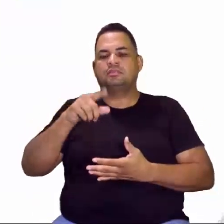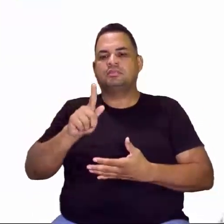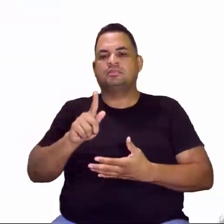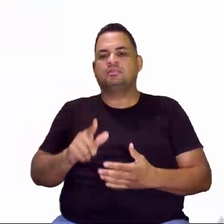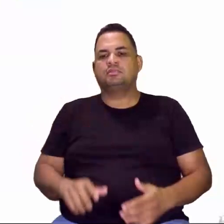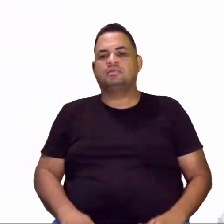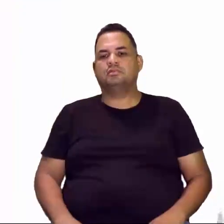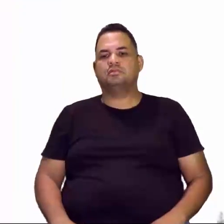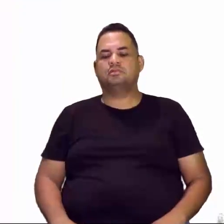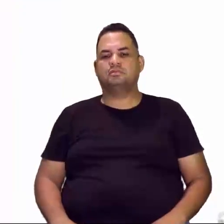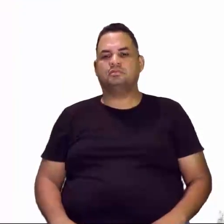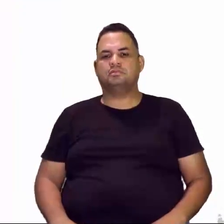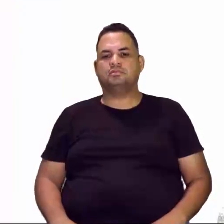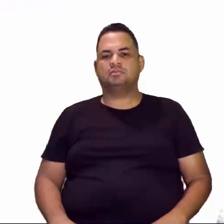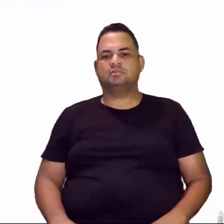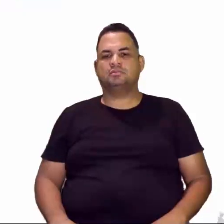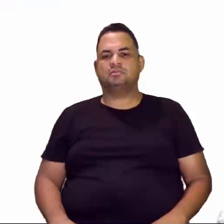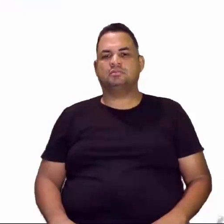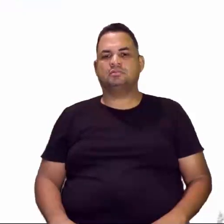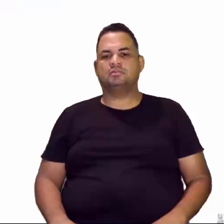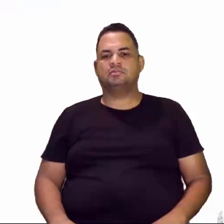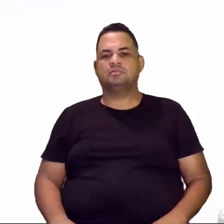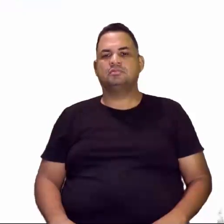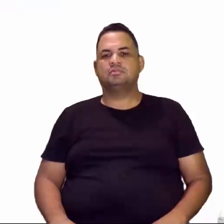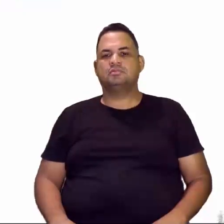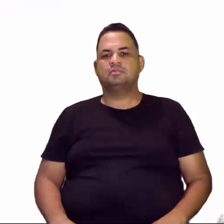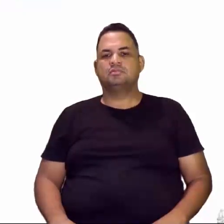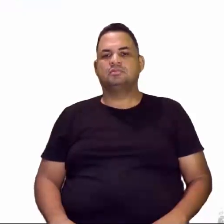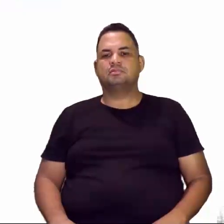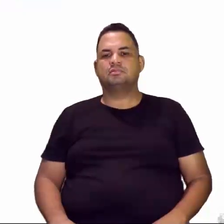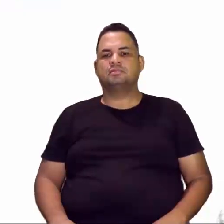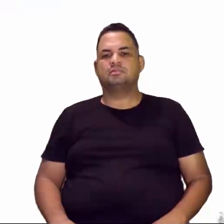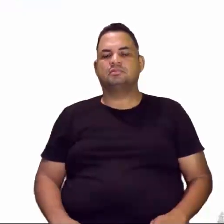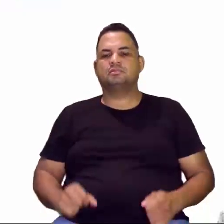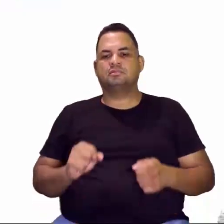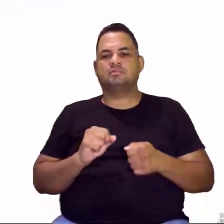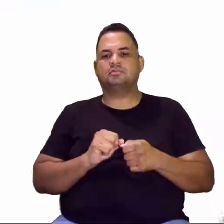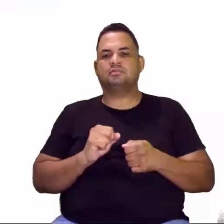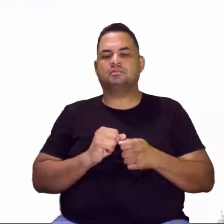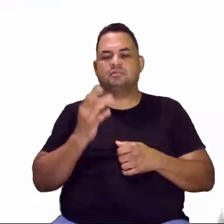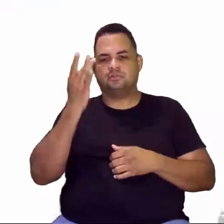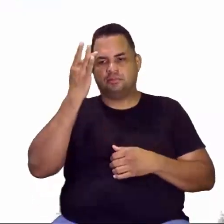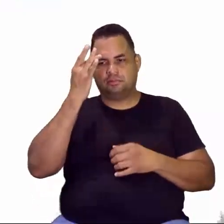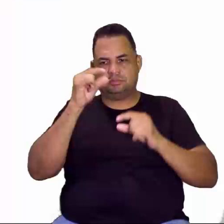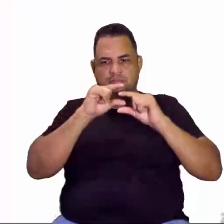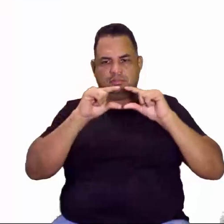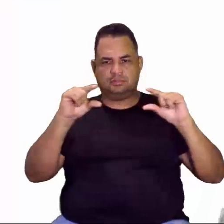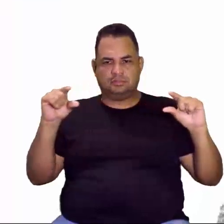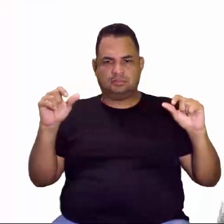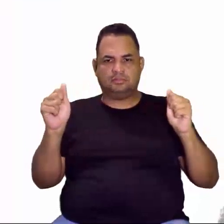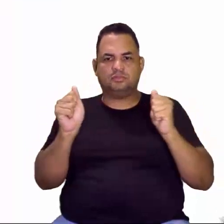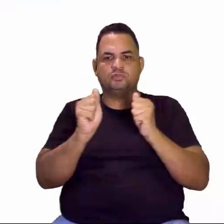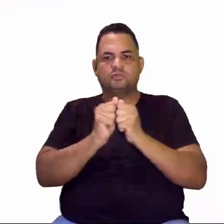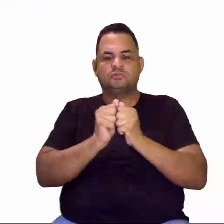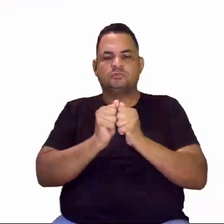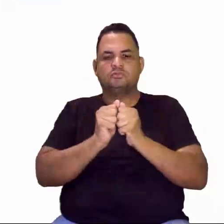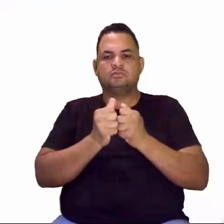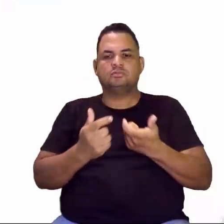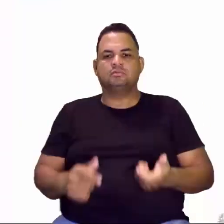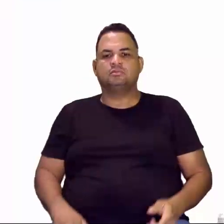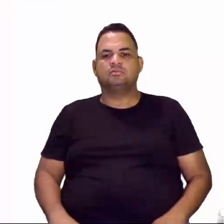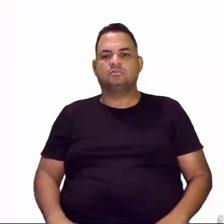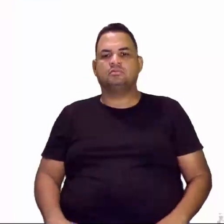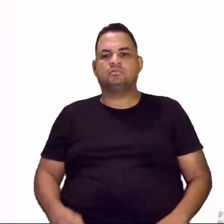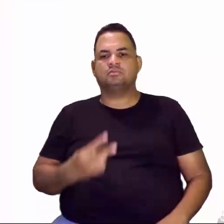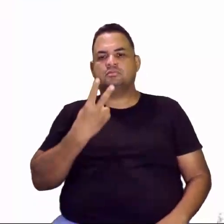é 2+. Quando a gente for fazer a fórmula, juntar esses dois,